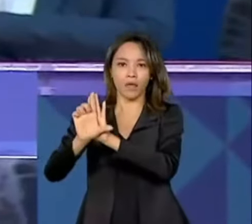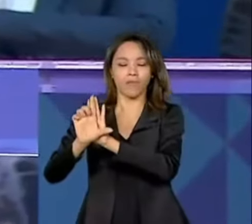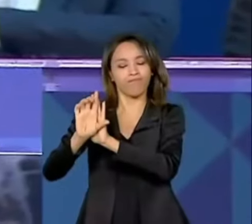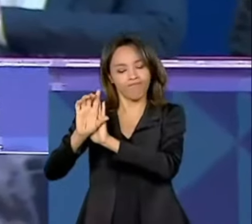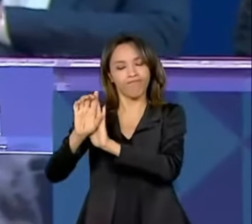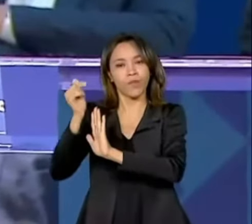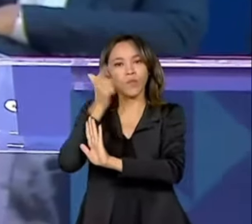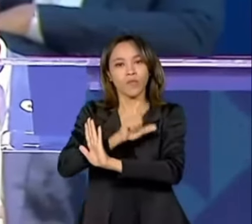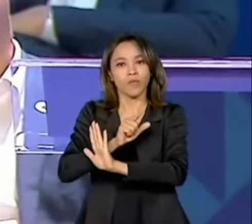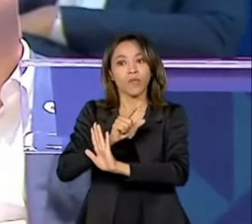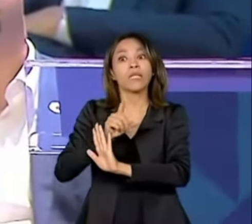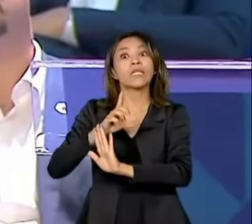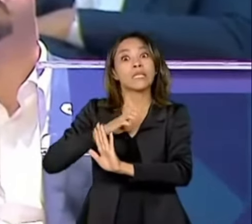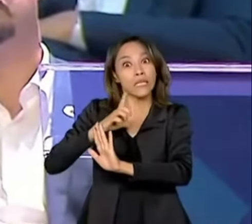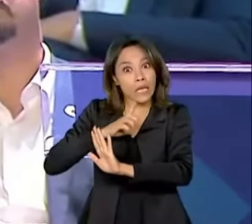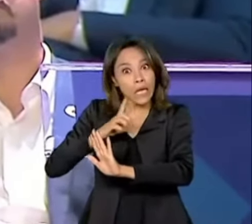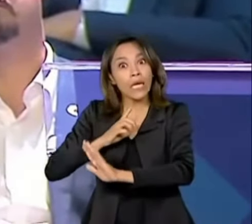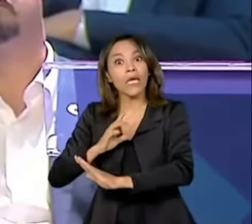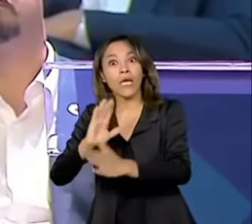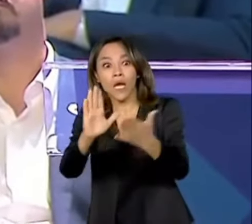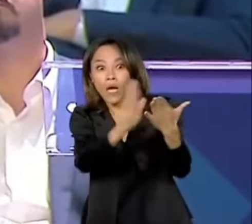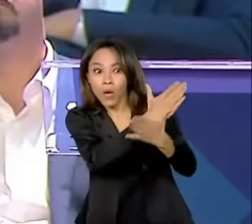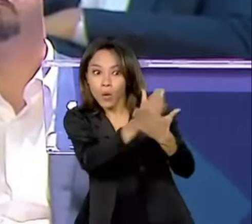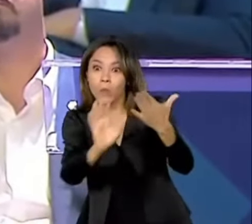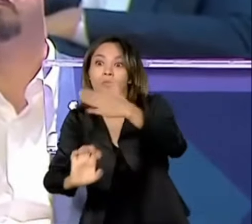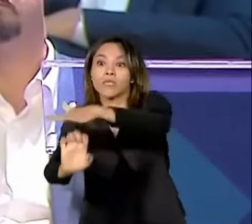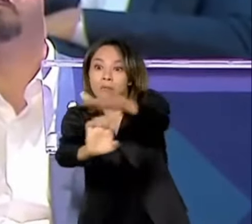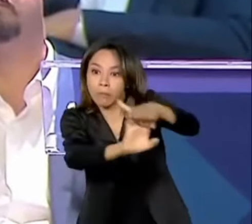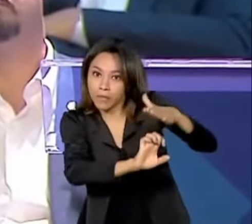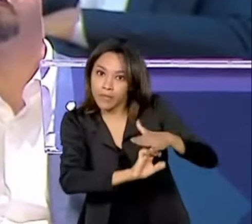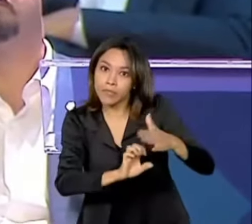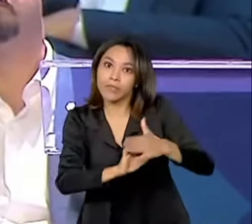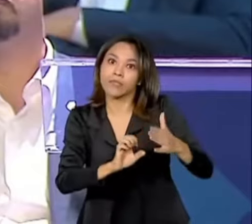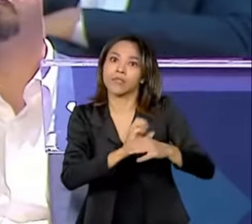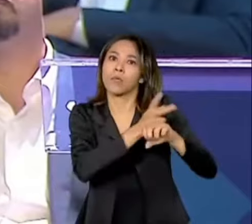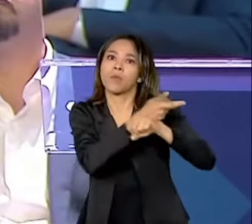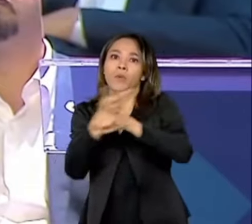tem empresário recorrendo à justiça para não pagar.